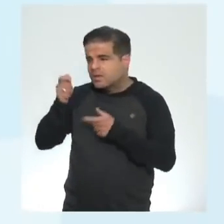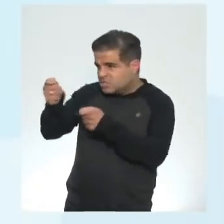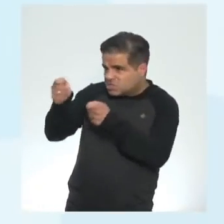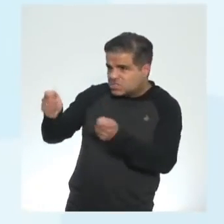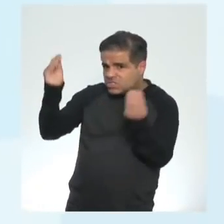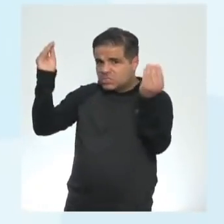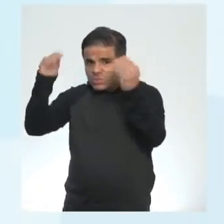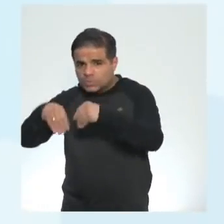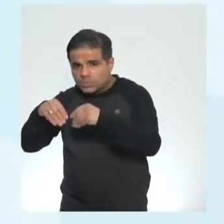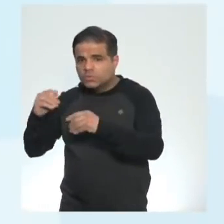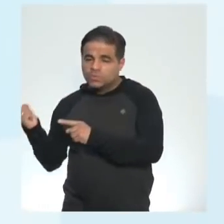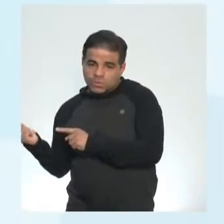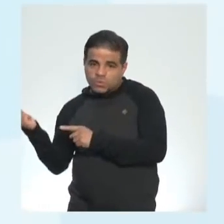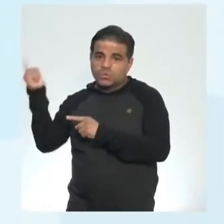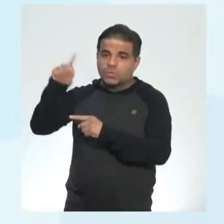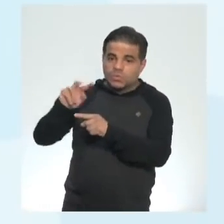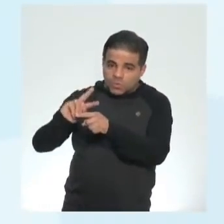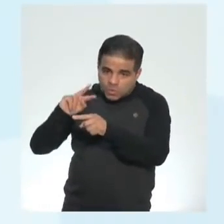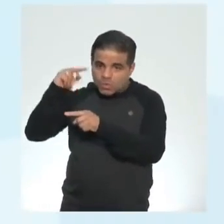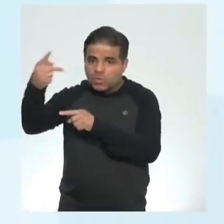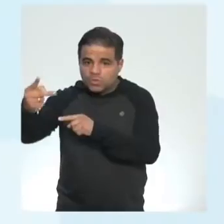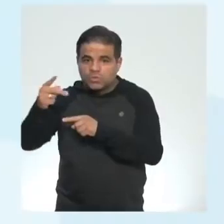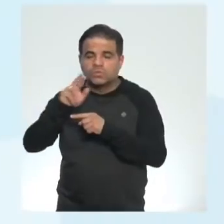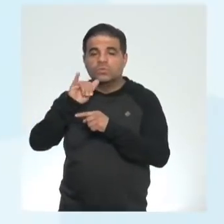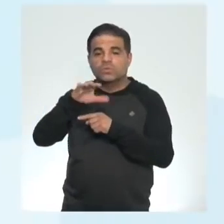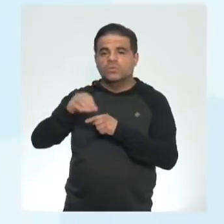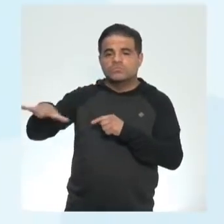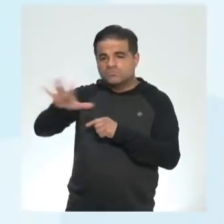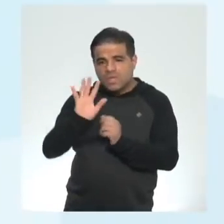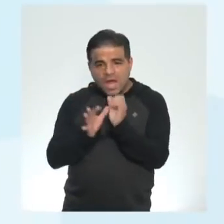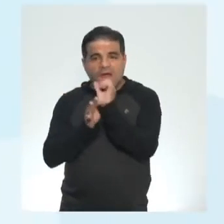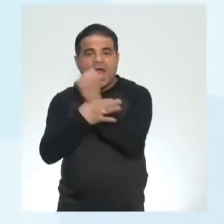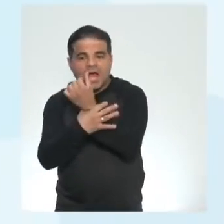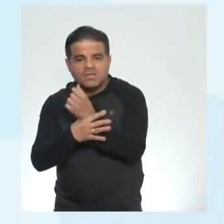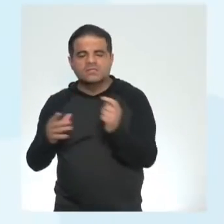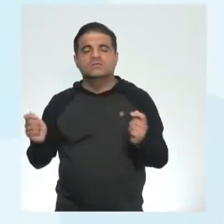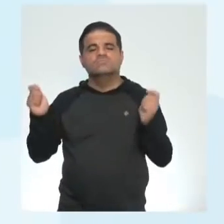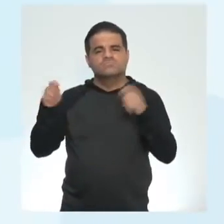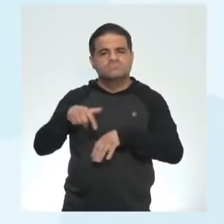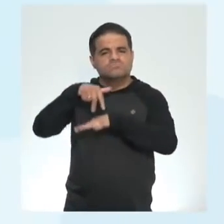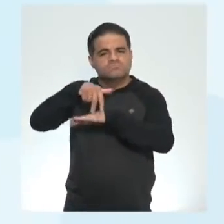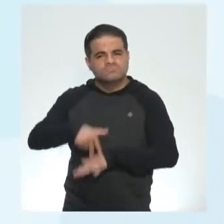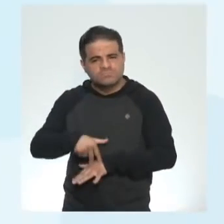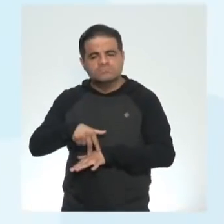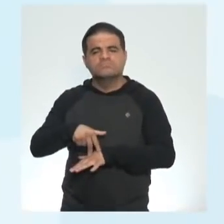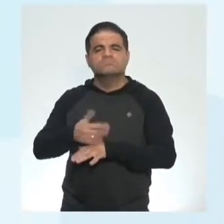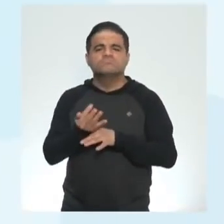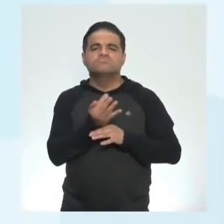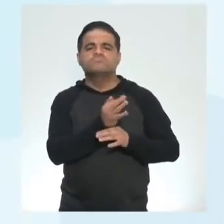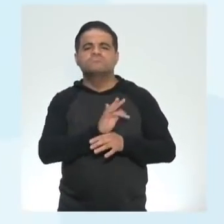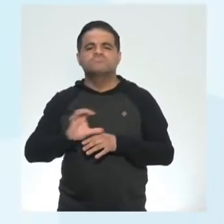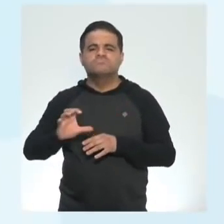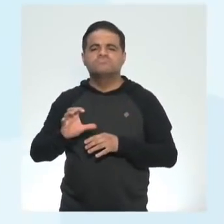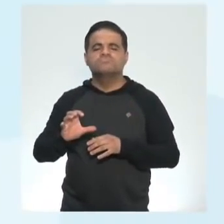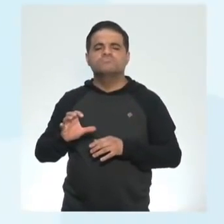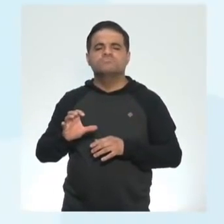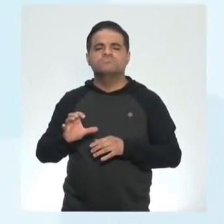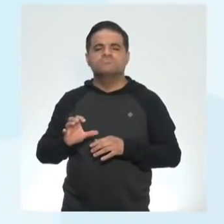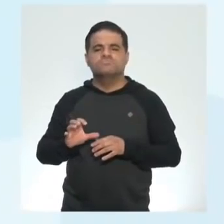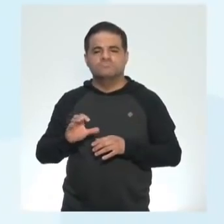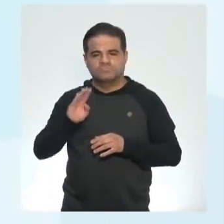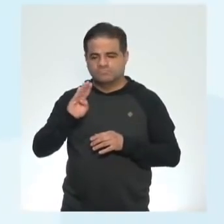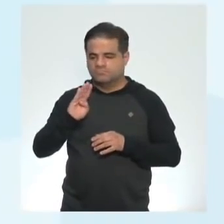recuassem para o outro lado do rio, garantindo então a posição francesa e